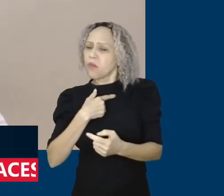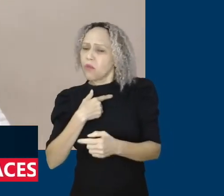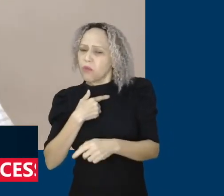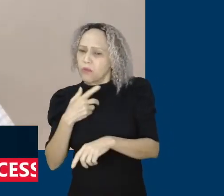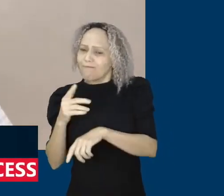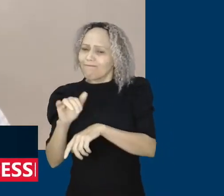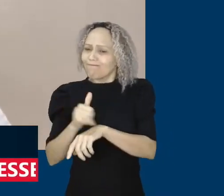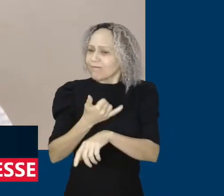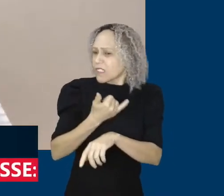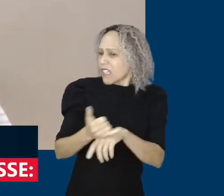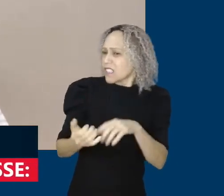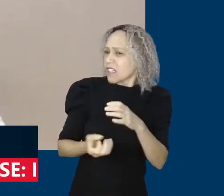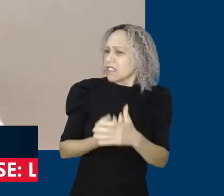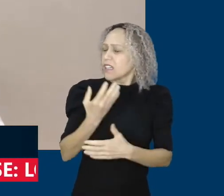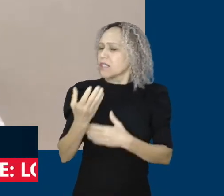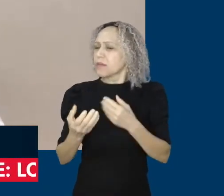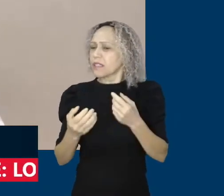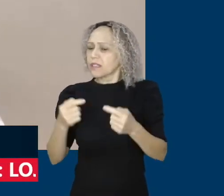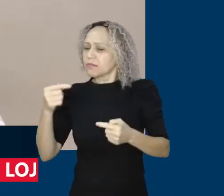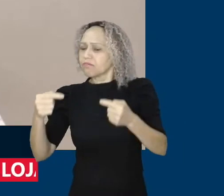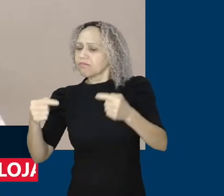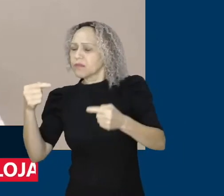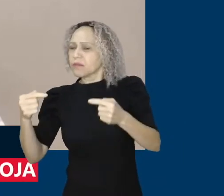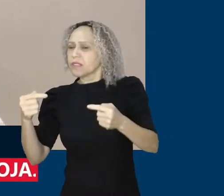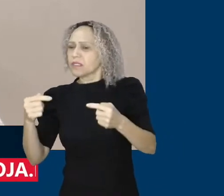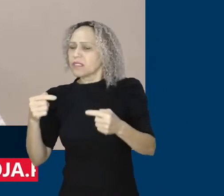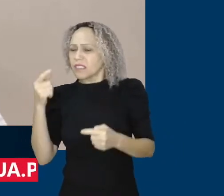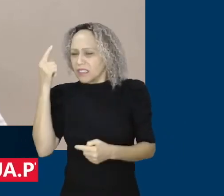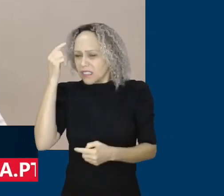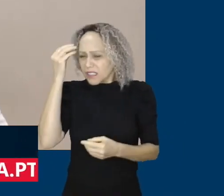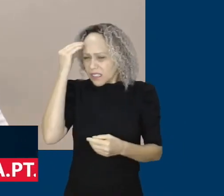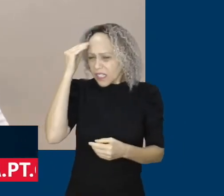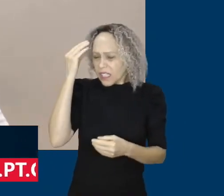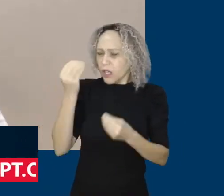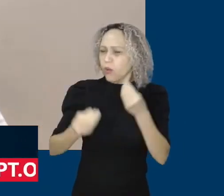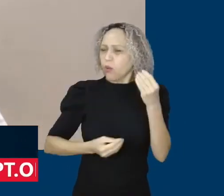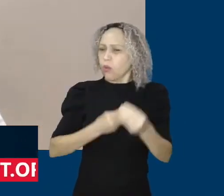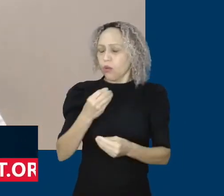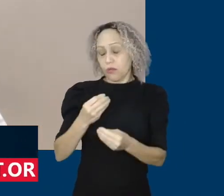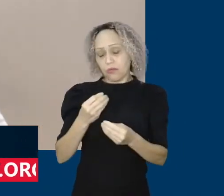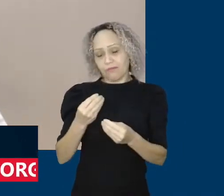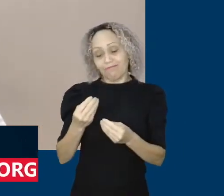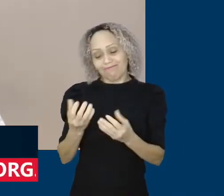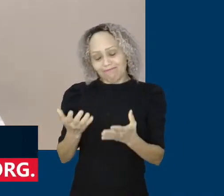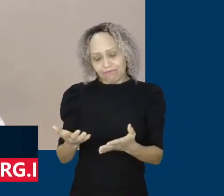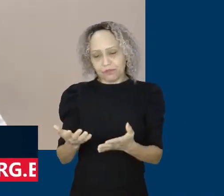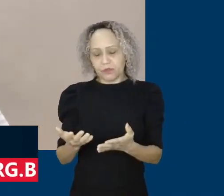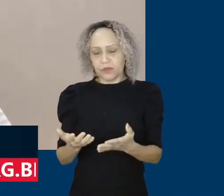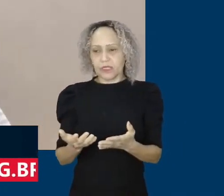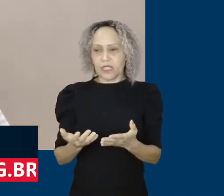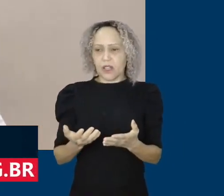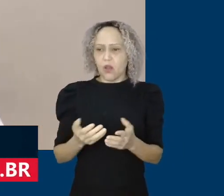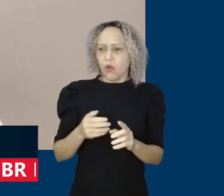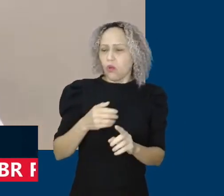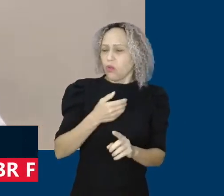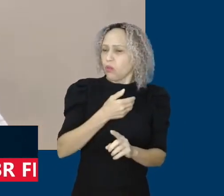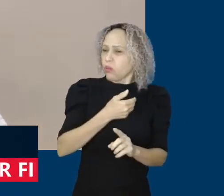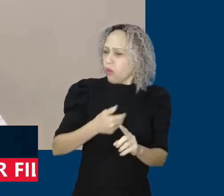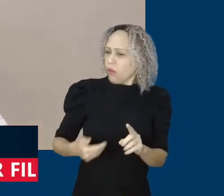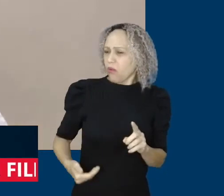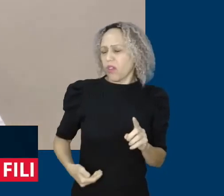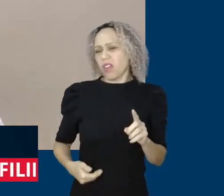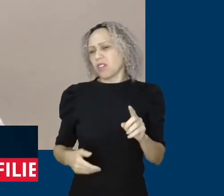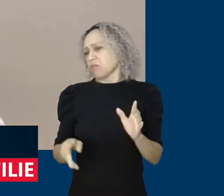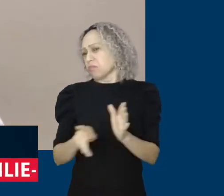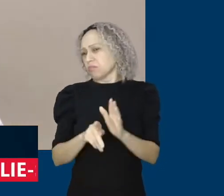nacional, entendendo, né, como ele está se posicionando. E acho que o governo, o Ministério do Meio Ambiente, o próprio governo Lula, todas as áreas